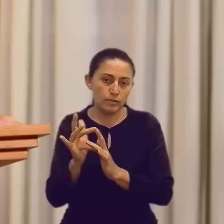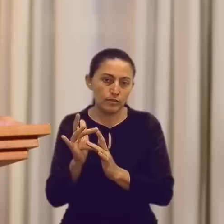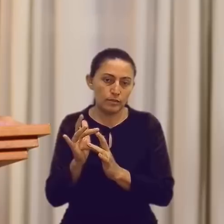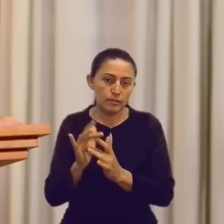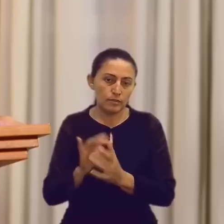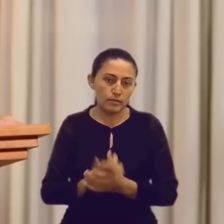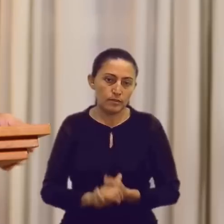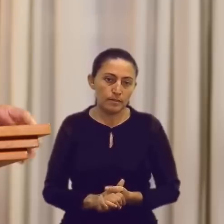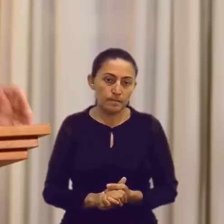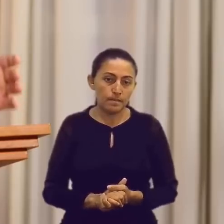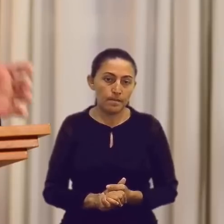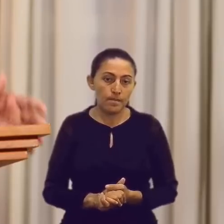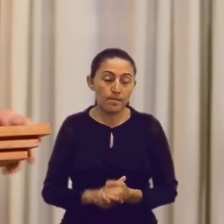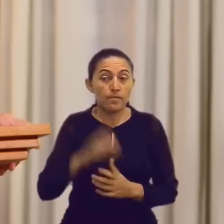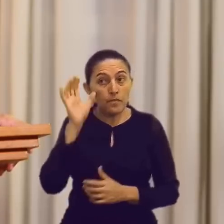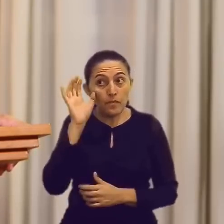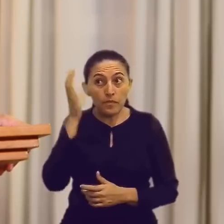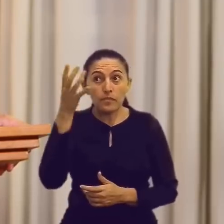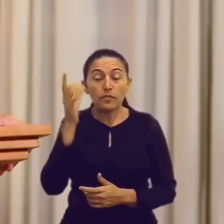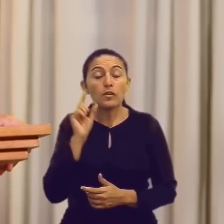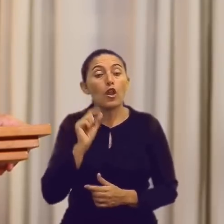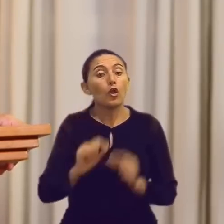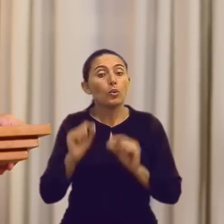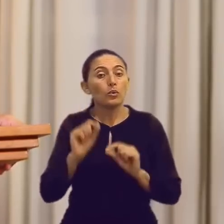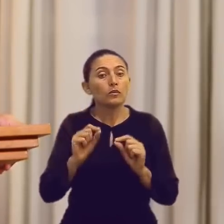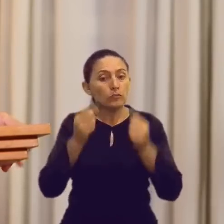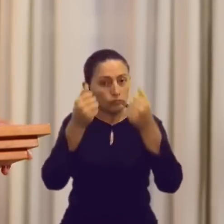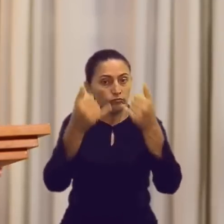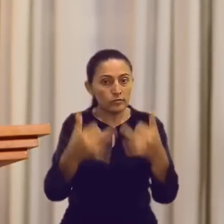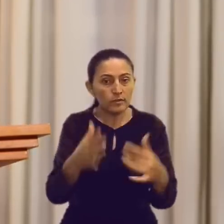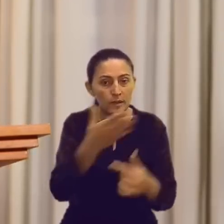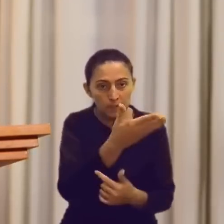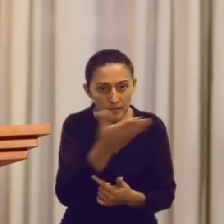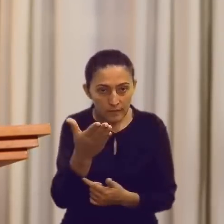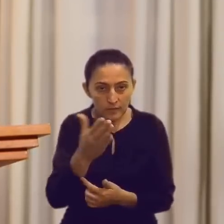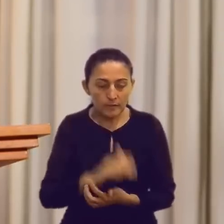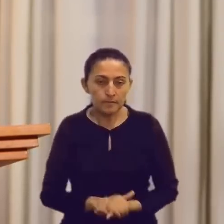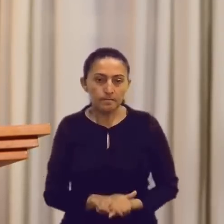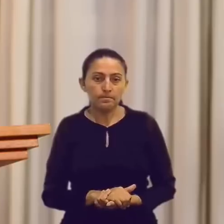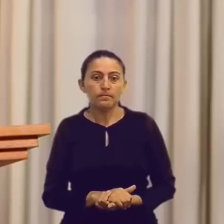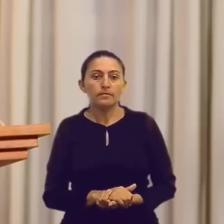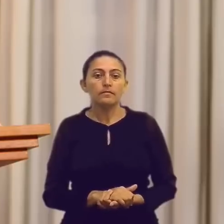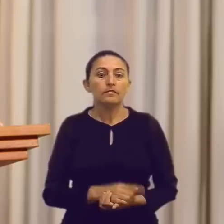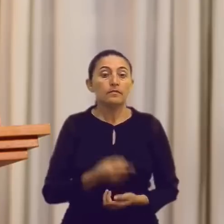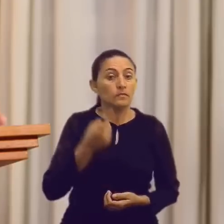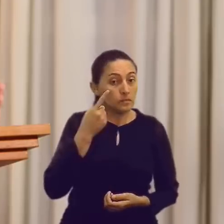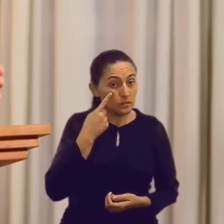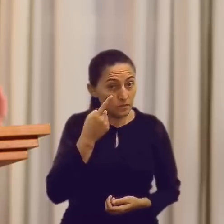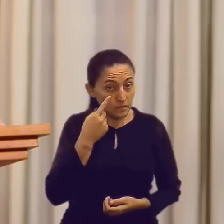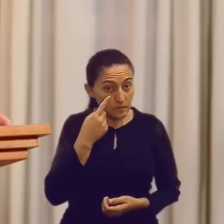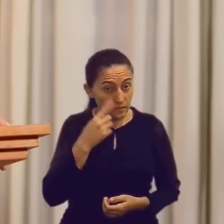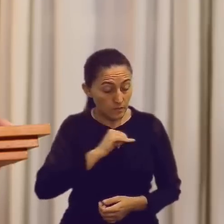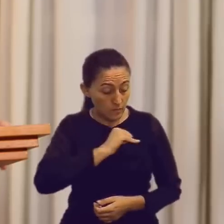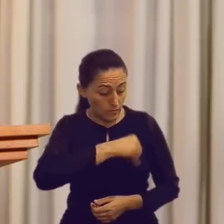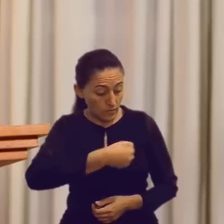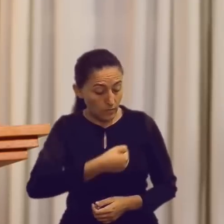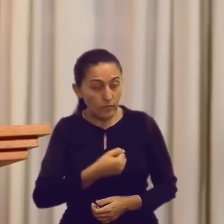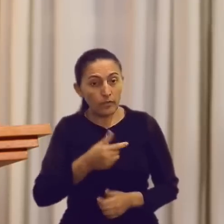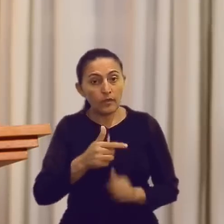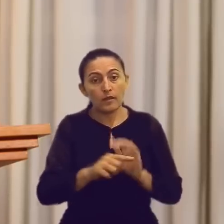E aconteceu algo que eu quero relatar com você. Vamos ver no Evangelho de João, no capítulo